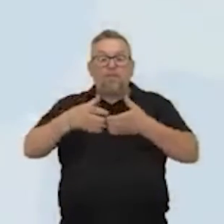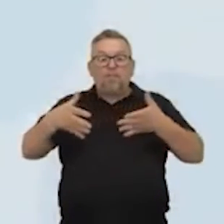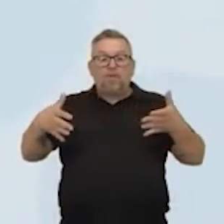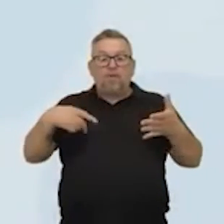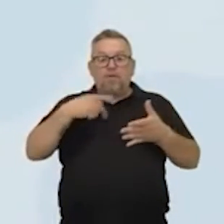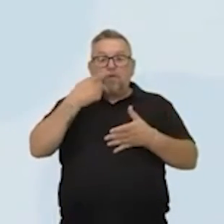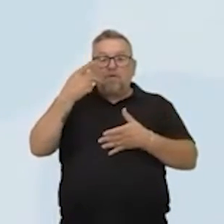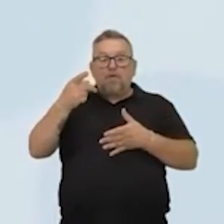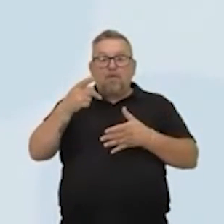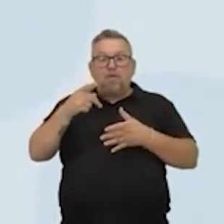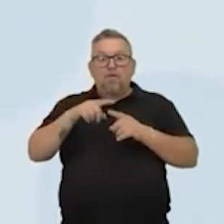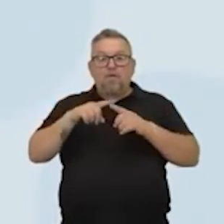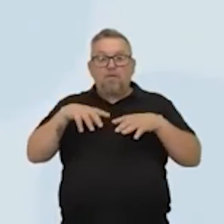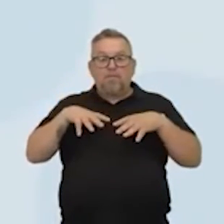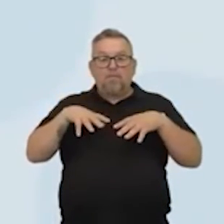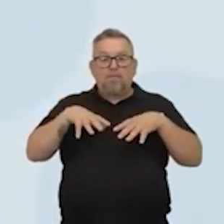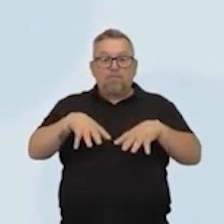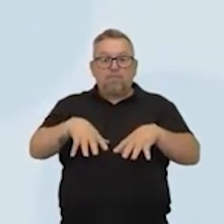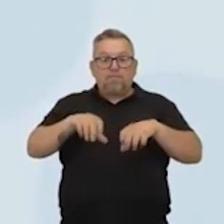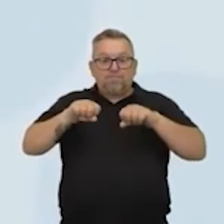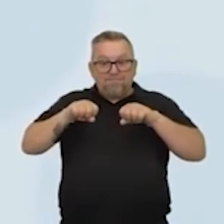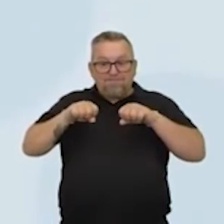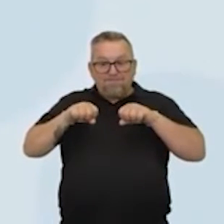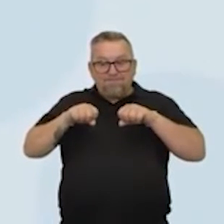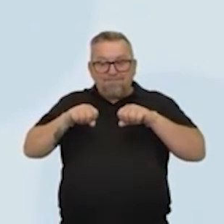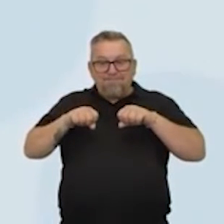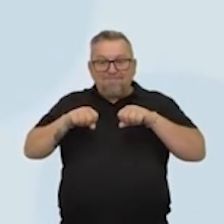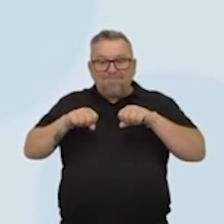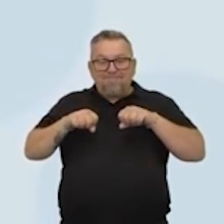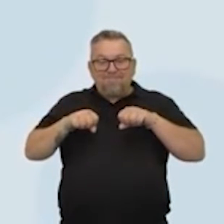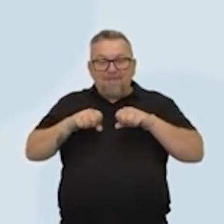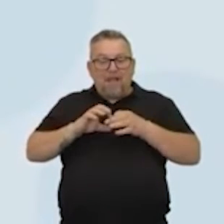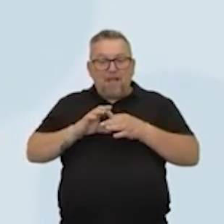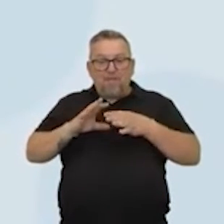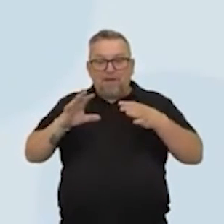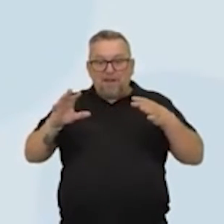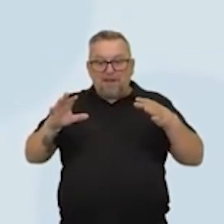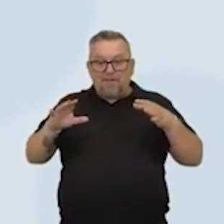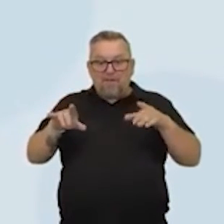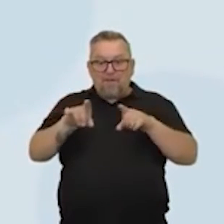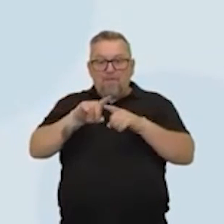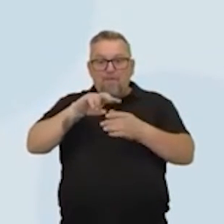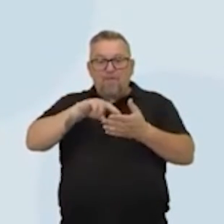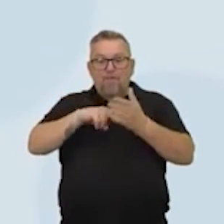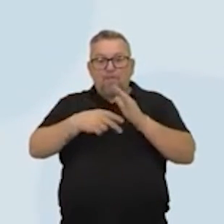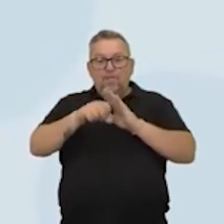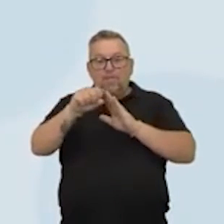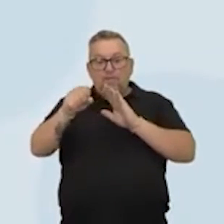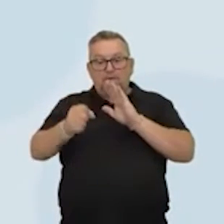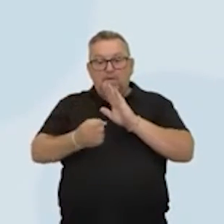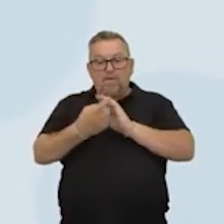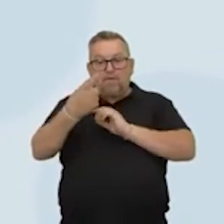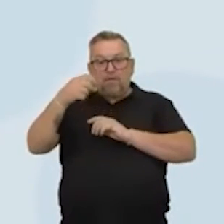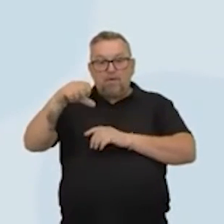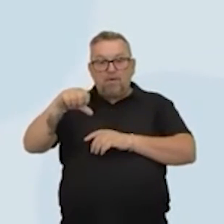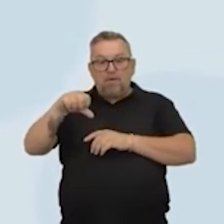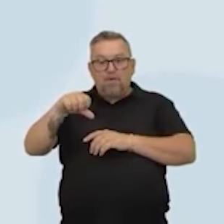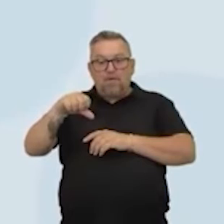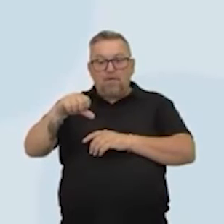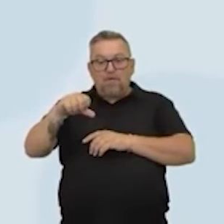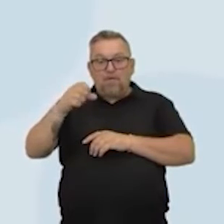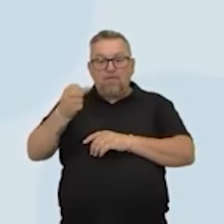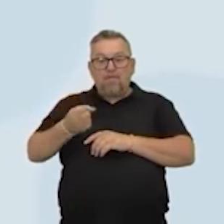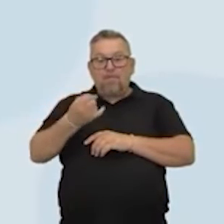a descolonização da América Latina aí que eu estou falando para vocês. Então, a partir do século XIX, nós temos aí, né,